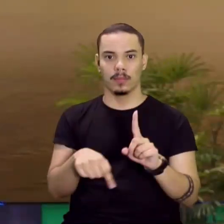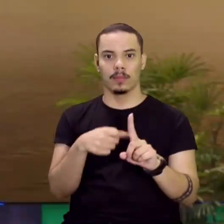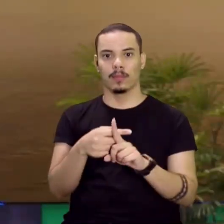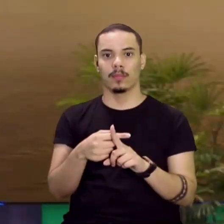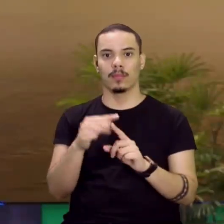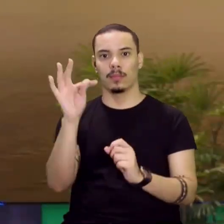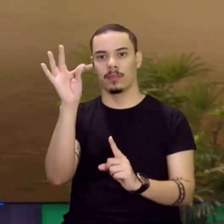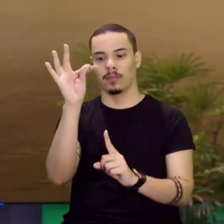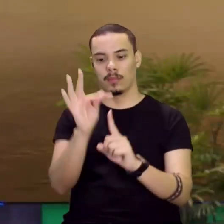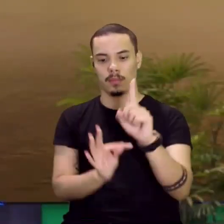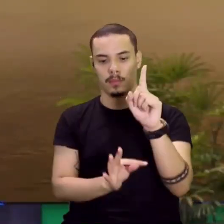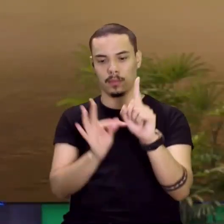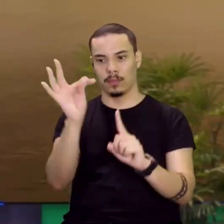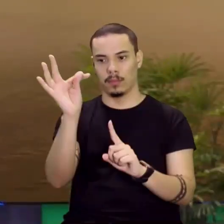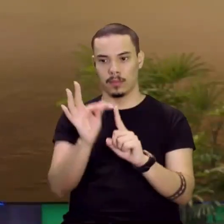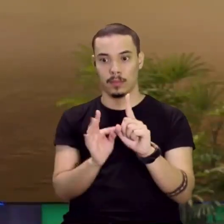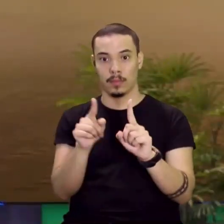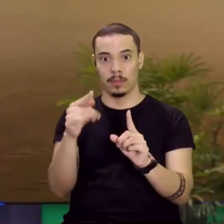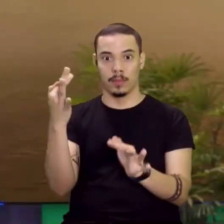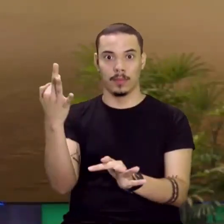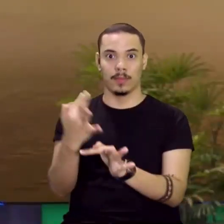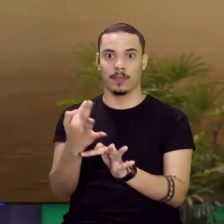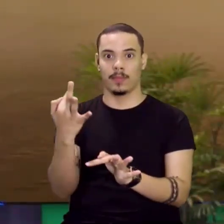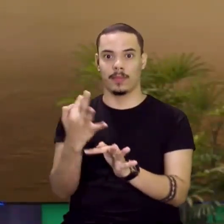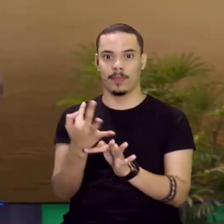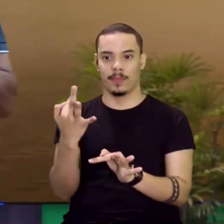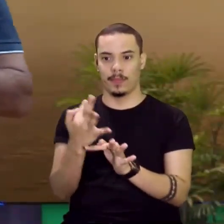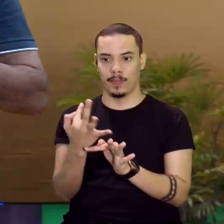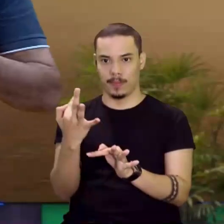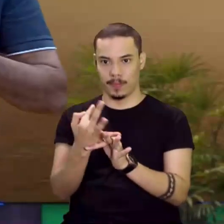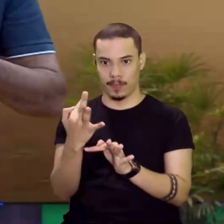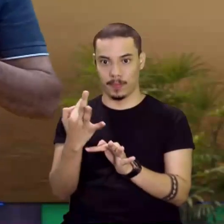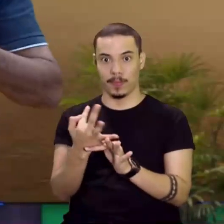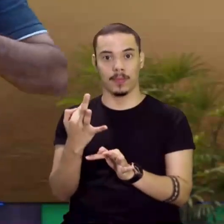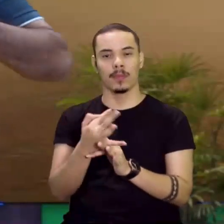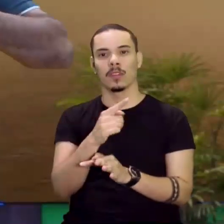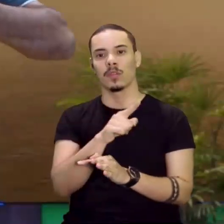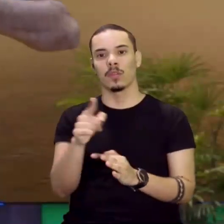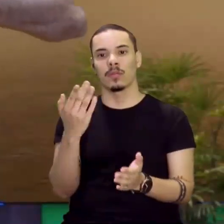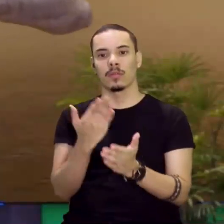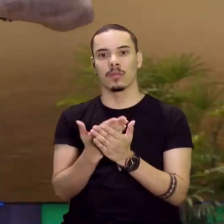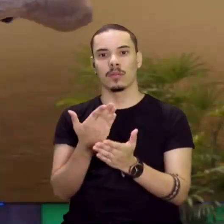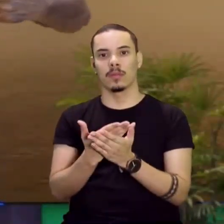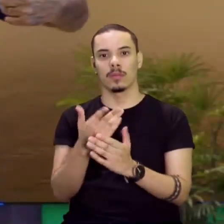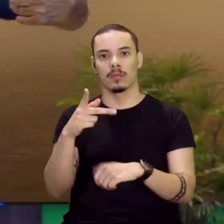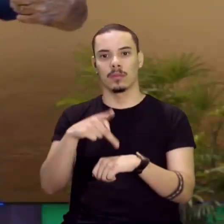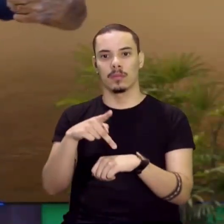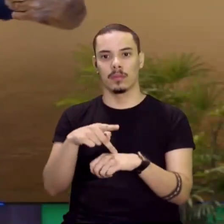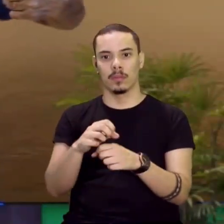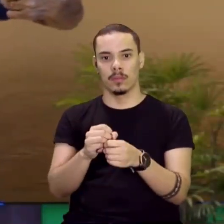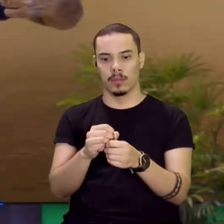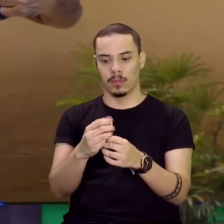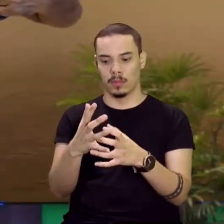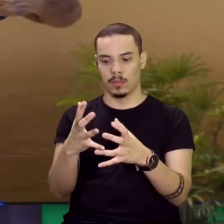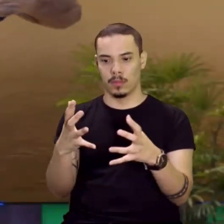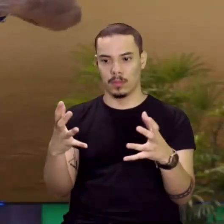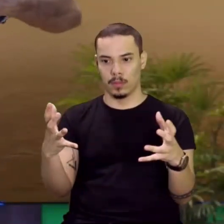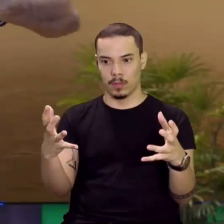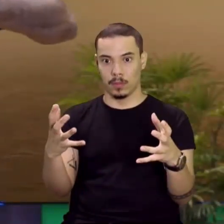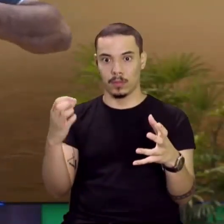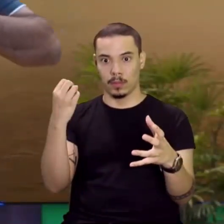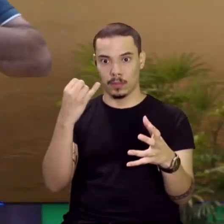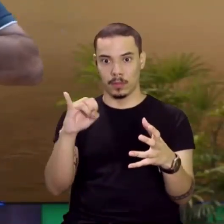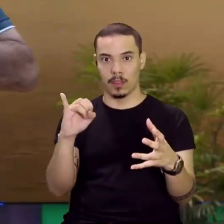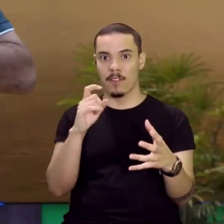de temperatura. Física. Você lê que em física, quando você aquece a rocha, ela dilata. Quando